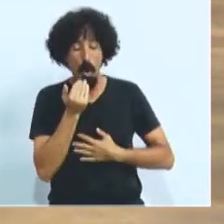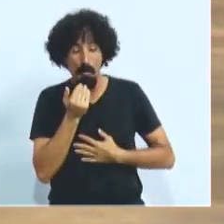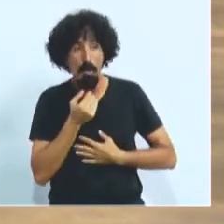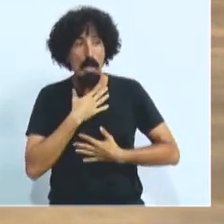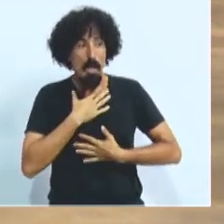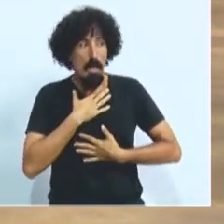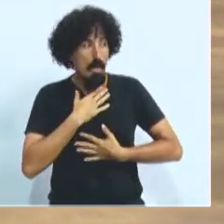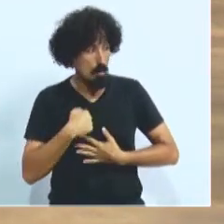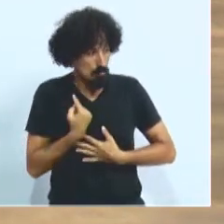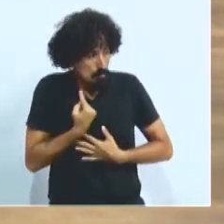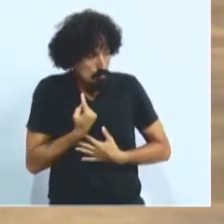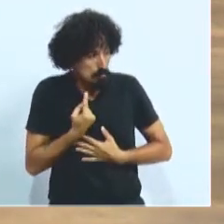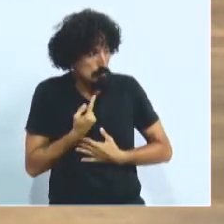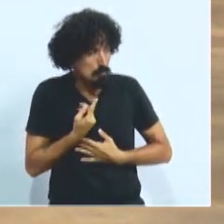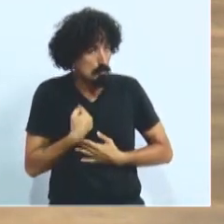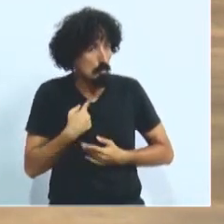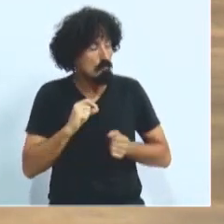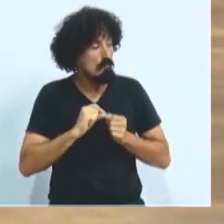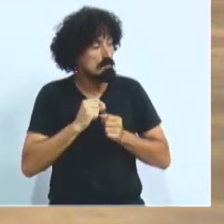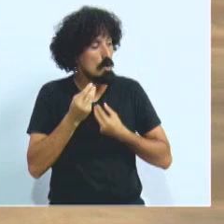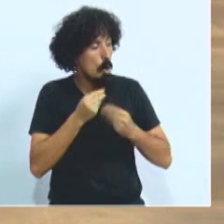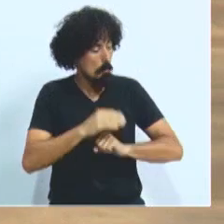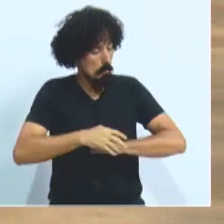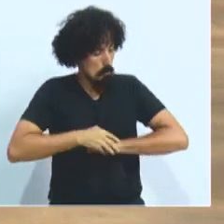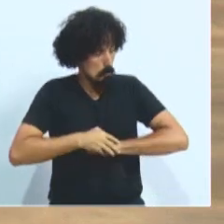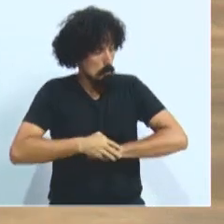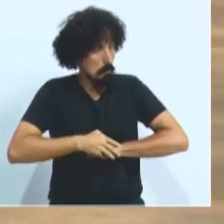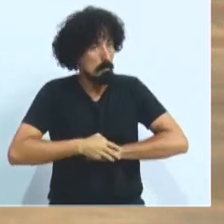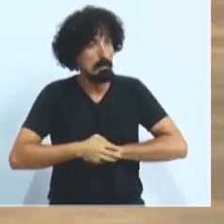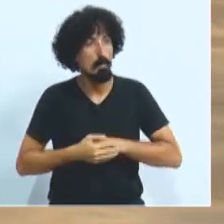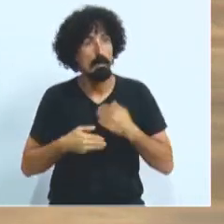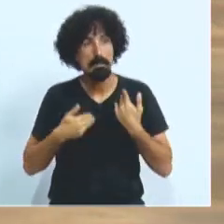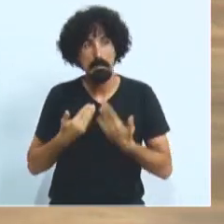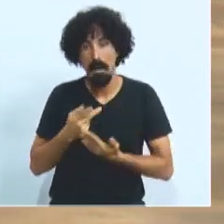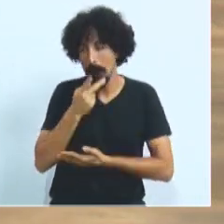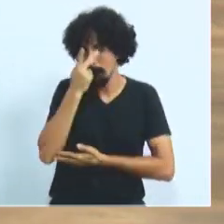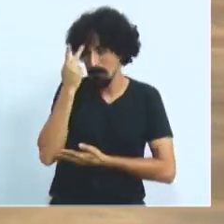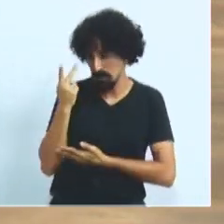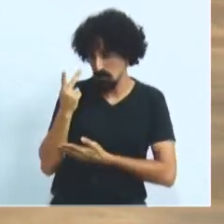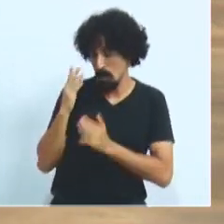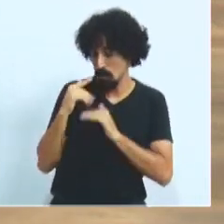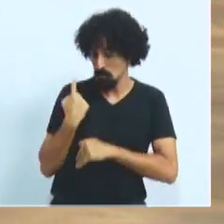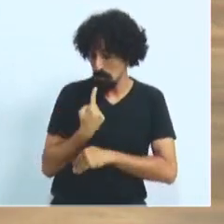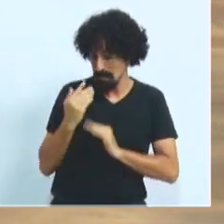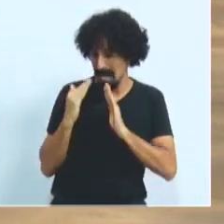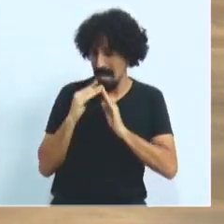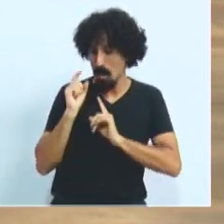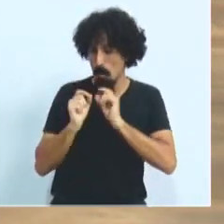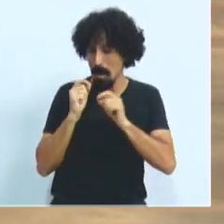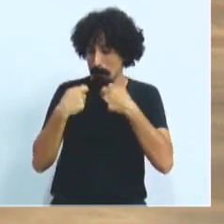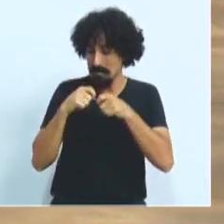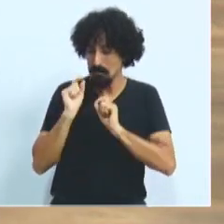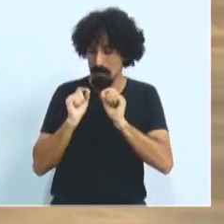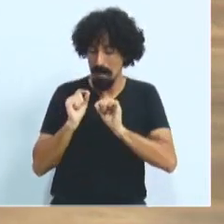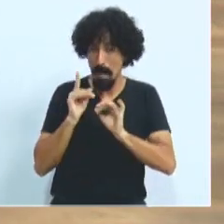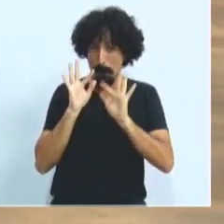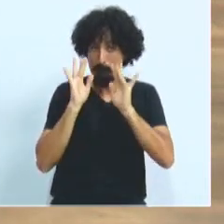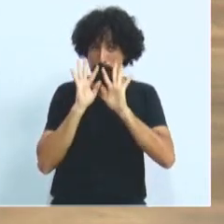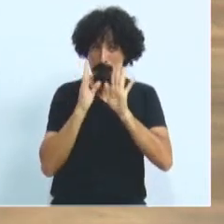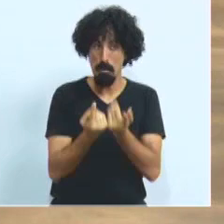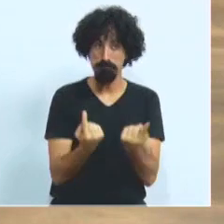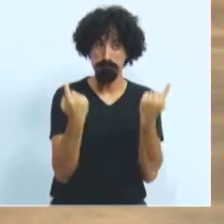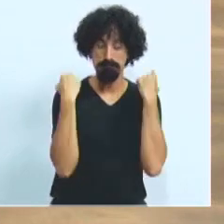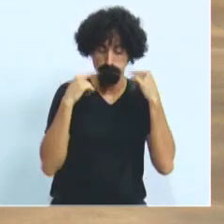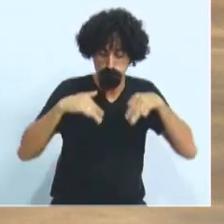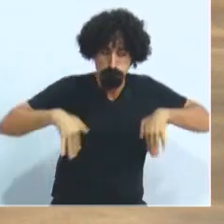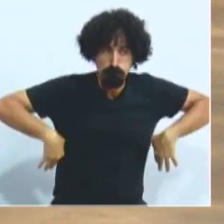posicionamento, mais ou menos? No caso, a pessoa tá sozinha em casa, ela põe a mão para trás e se joga na mesa, só que a mesa tem que estar fixa. Por exemplo, essa mesa aqui, aqui, né? A